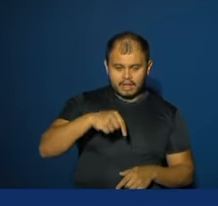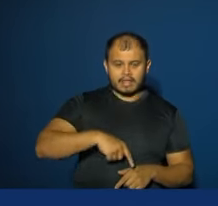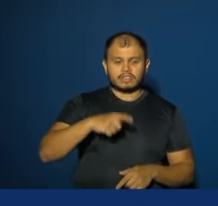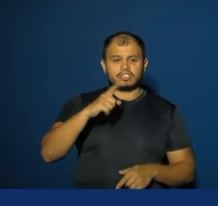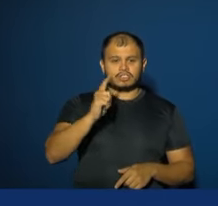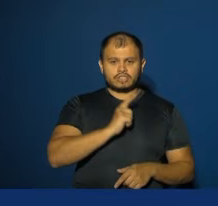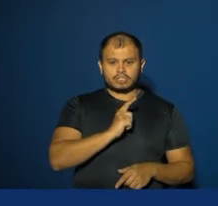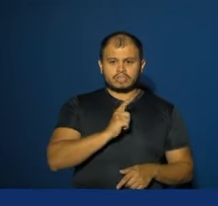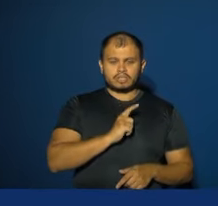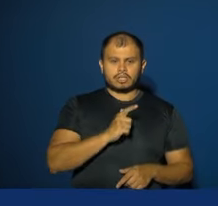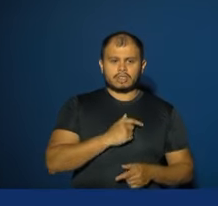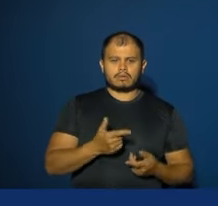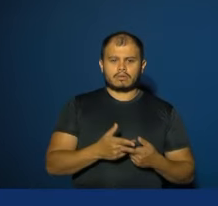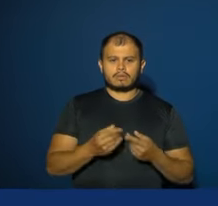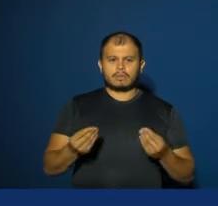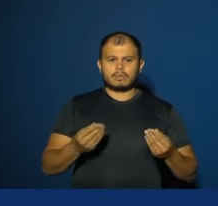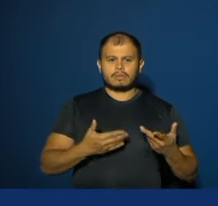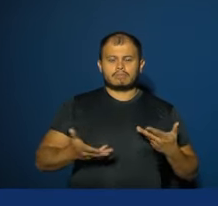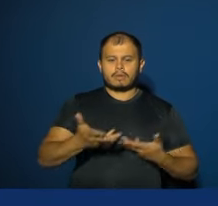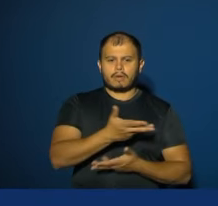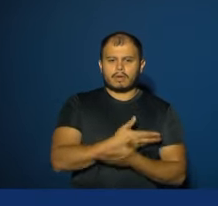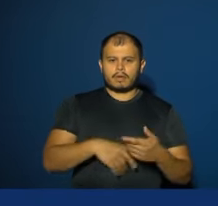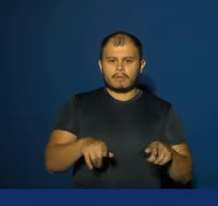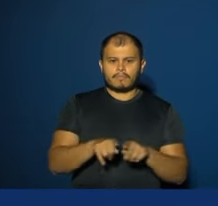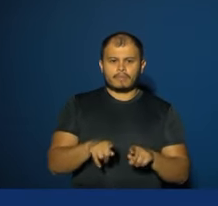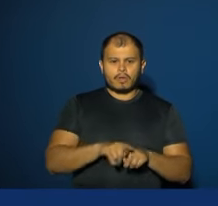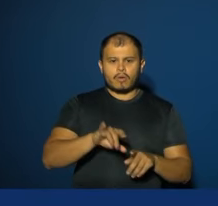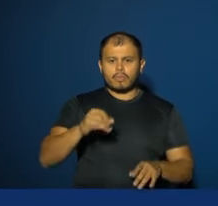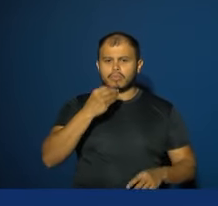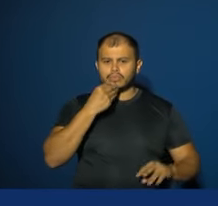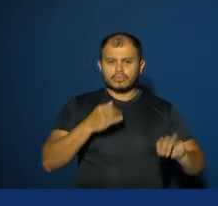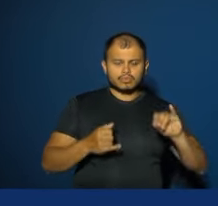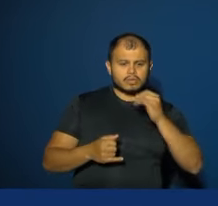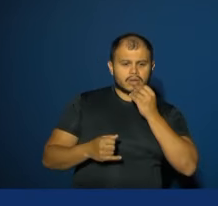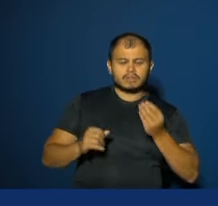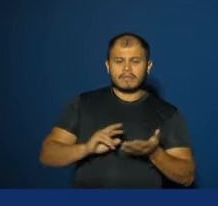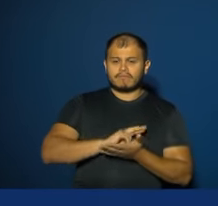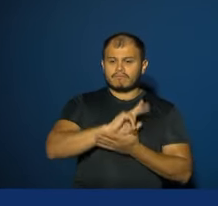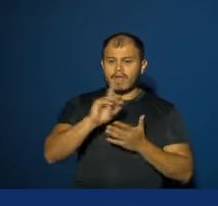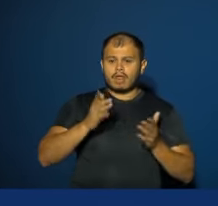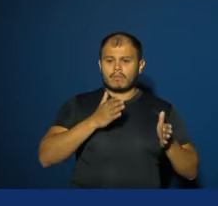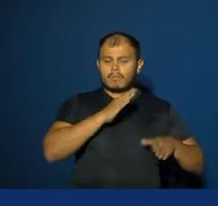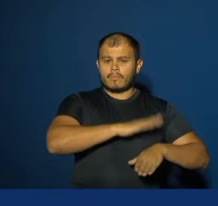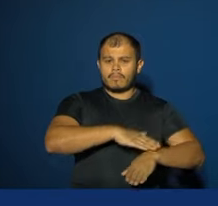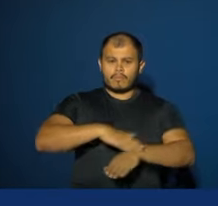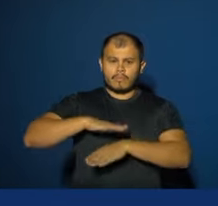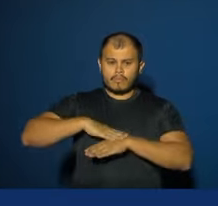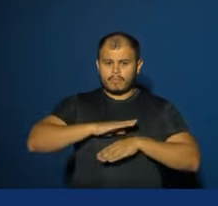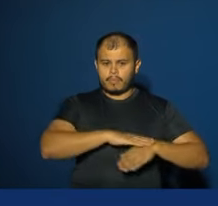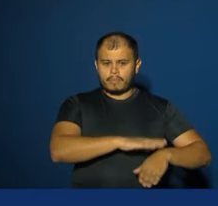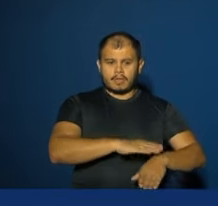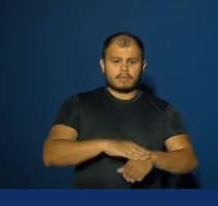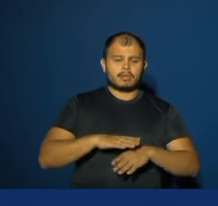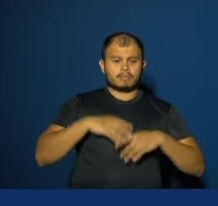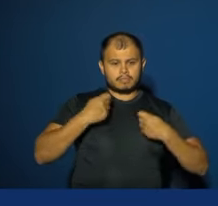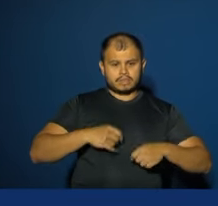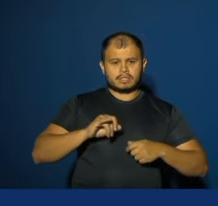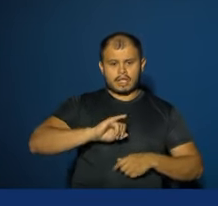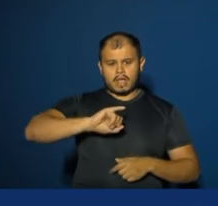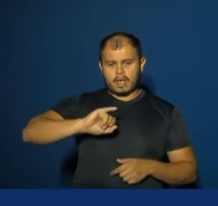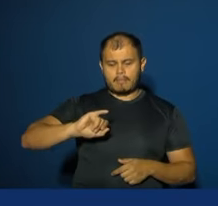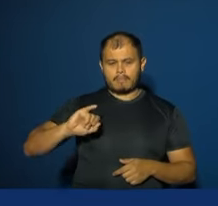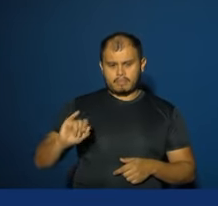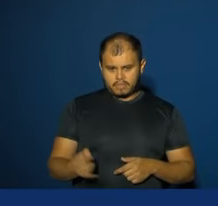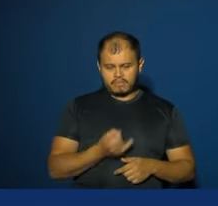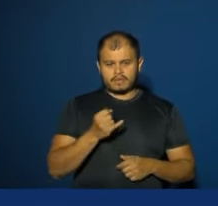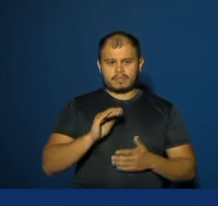nós temos que que que e oportunidades que e um momento como falou Miguel que temos que aproveitar e é